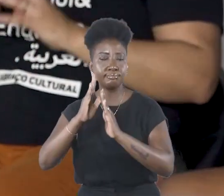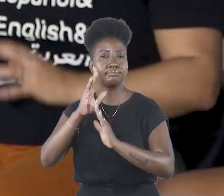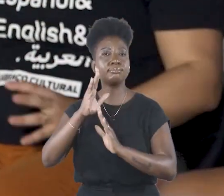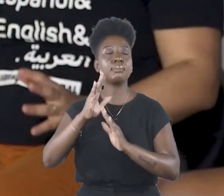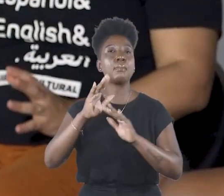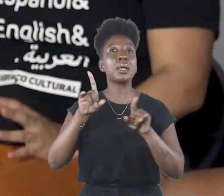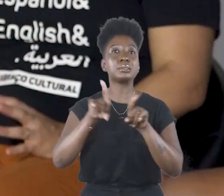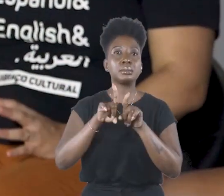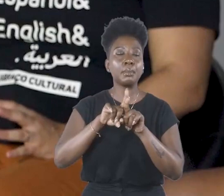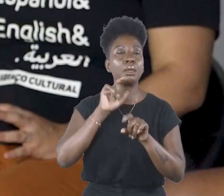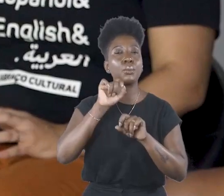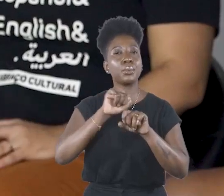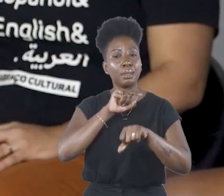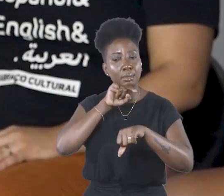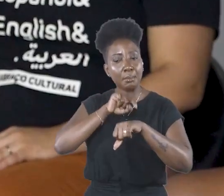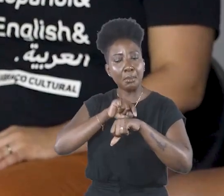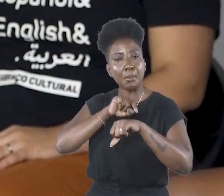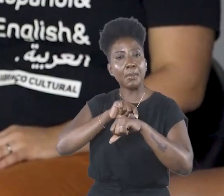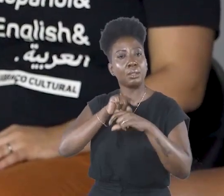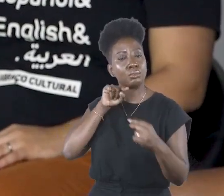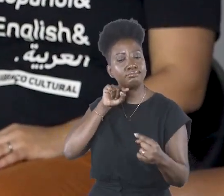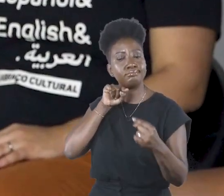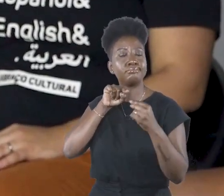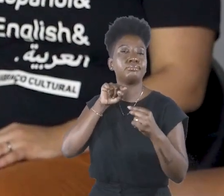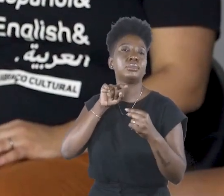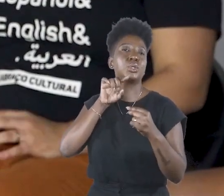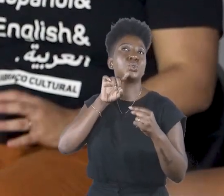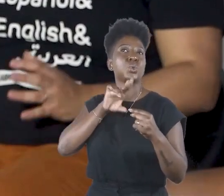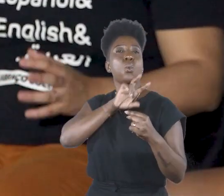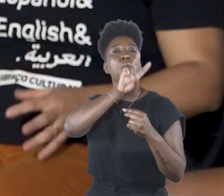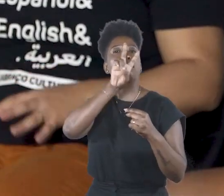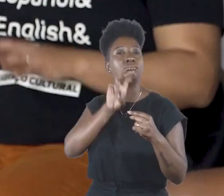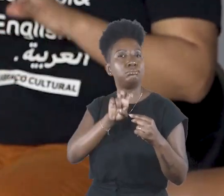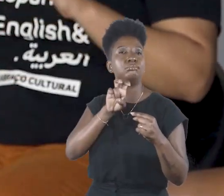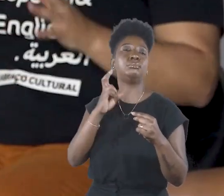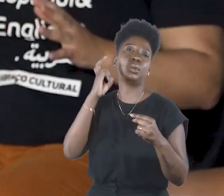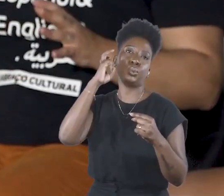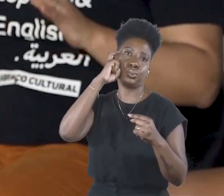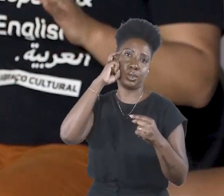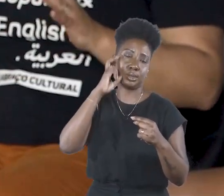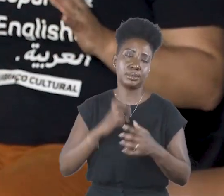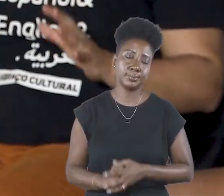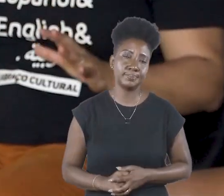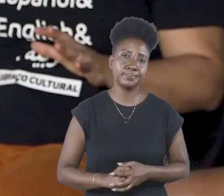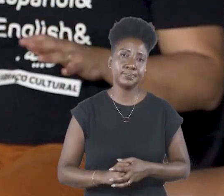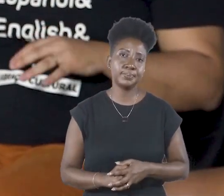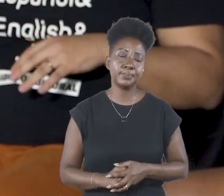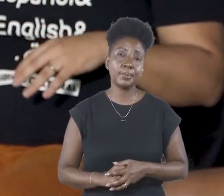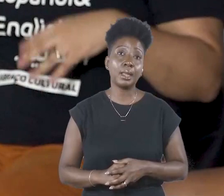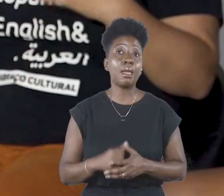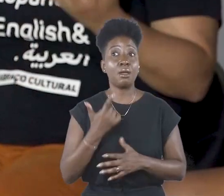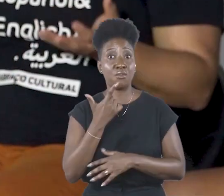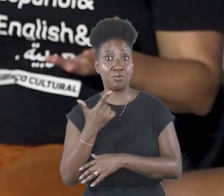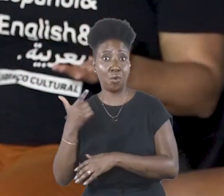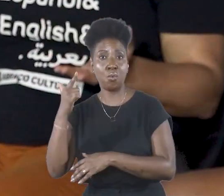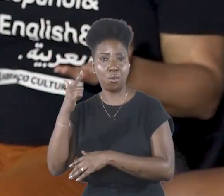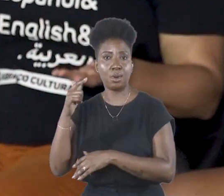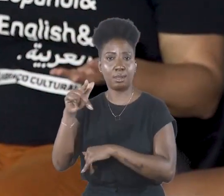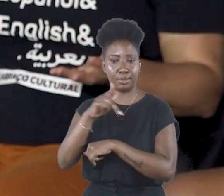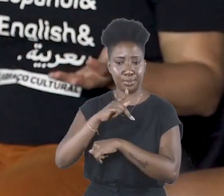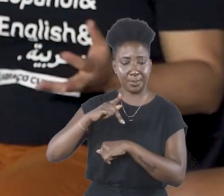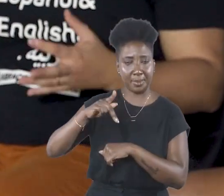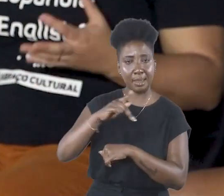todo o processo de ensino e aprendizagem, mas a gente tem momentos específicos em que a gente vai falar só de questões culturais. Em